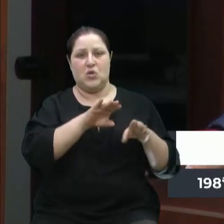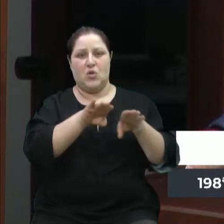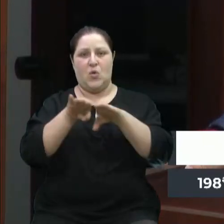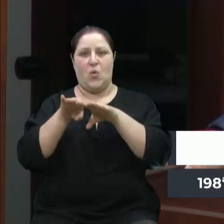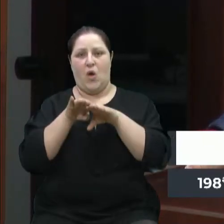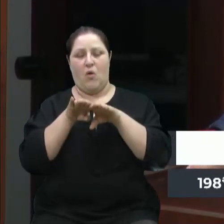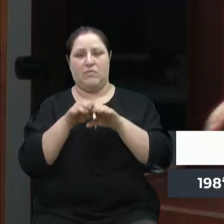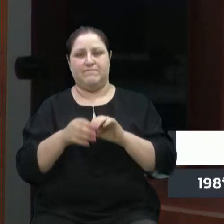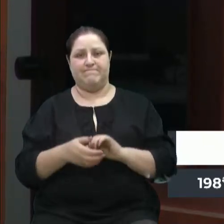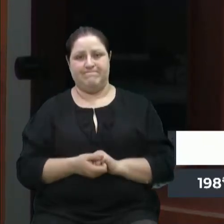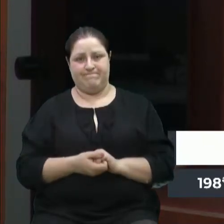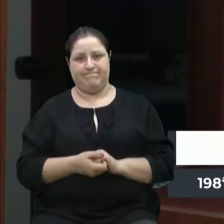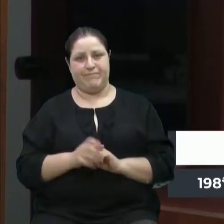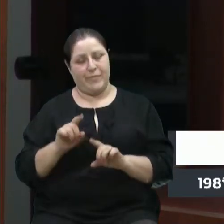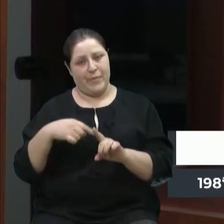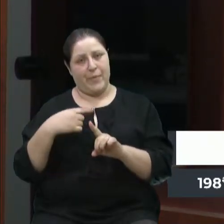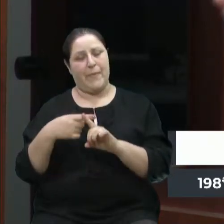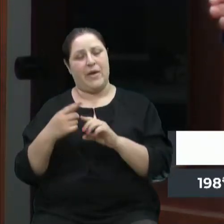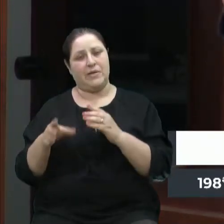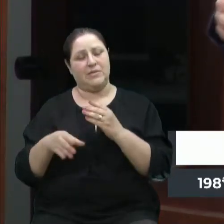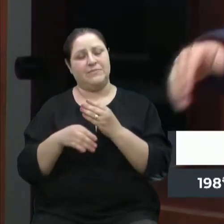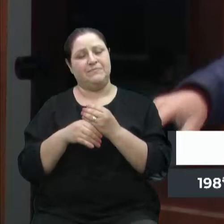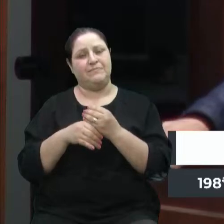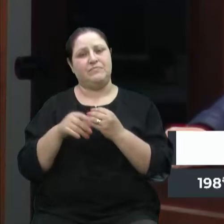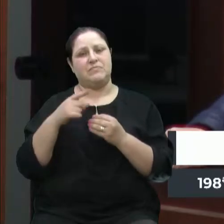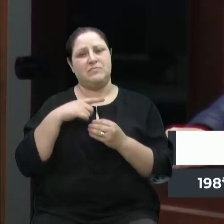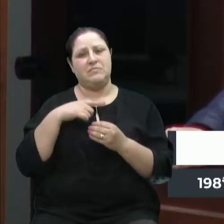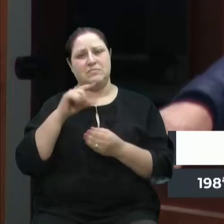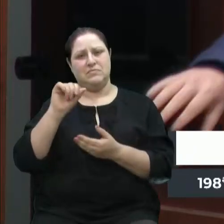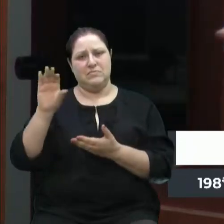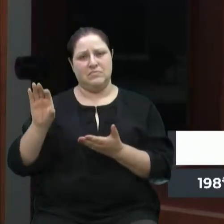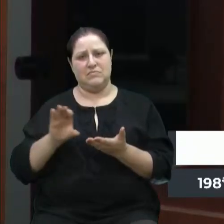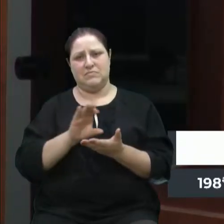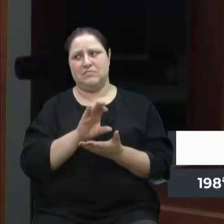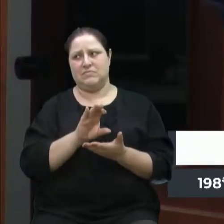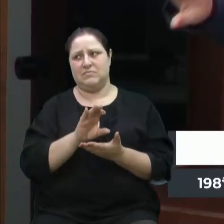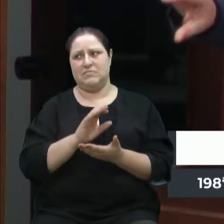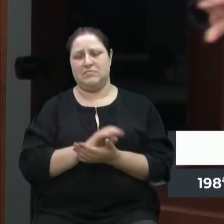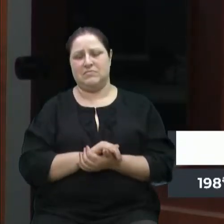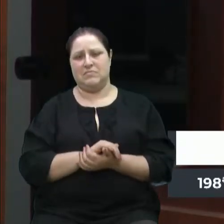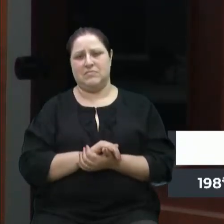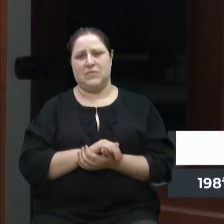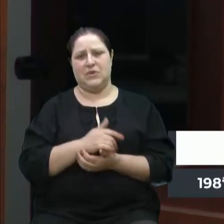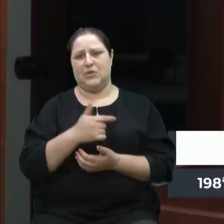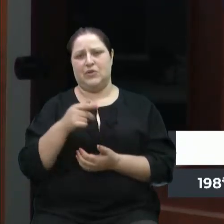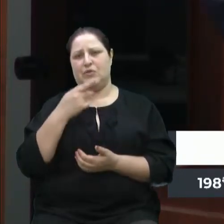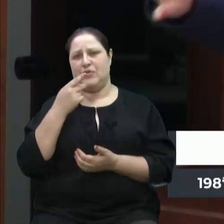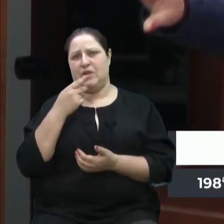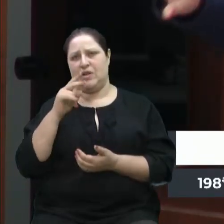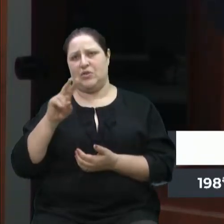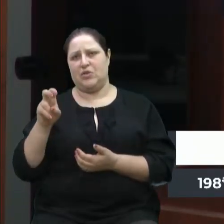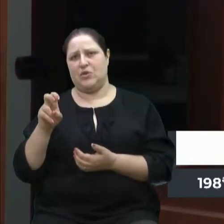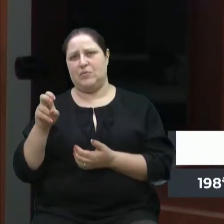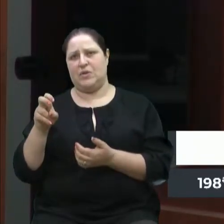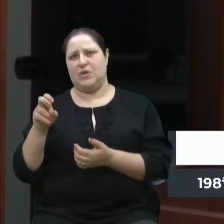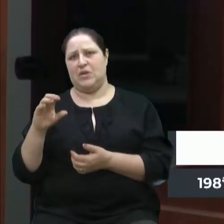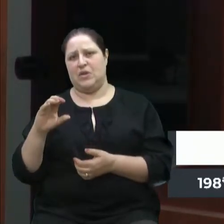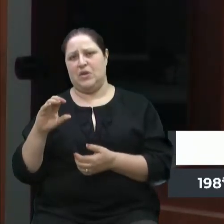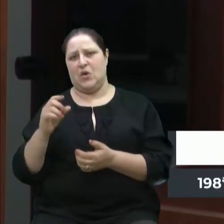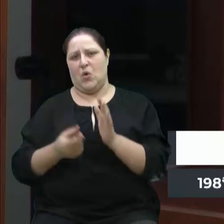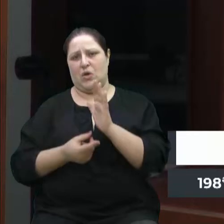Soma-se a isso, né, as emendas já destinadas, e aí nem vou entrar na questão da medida provisória, do orçamento secreto,